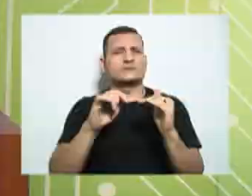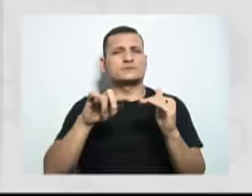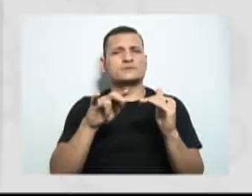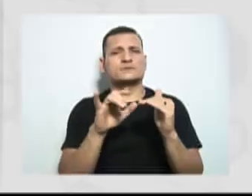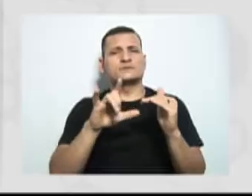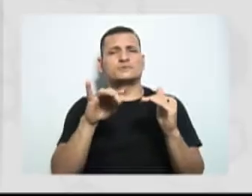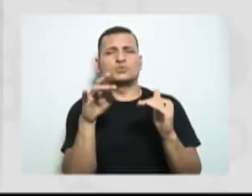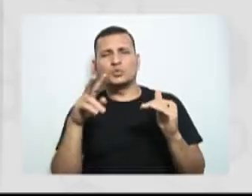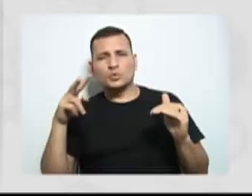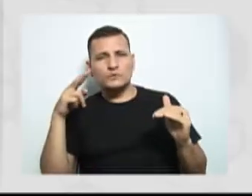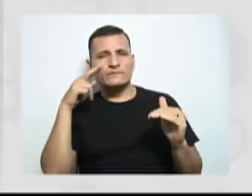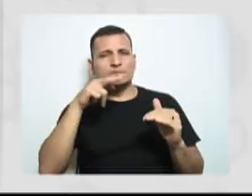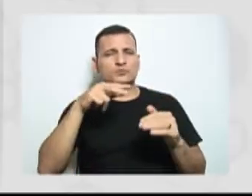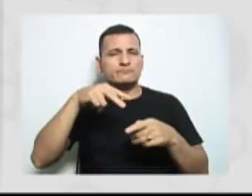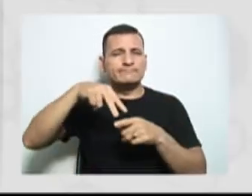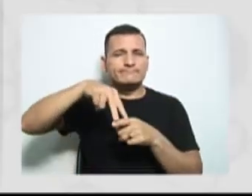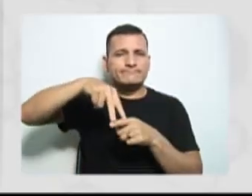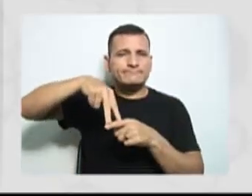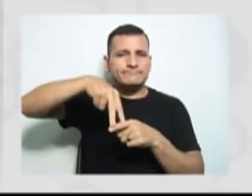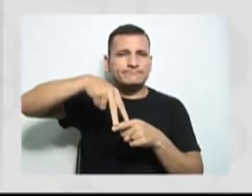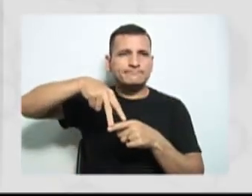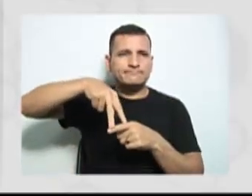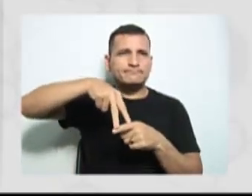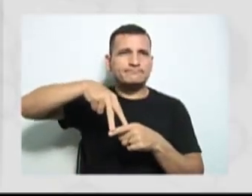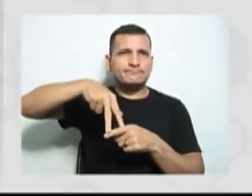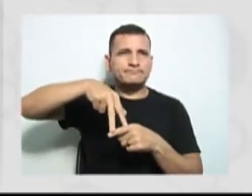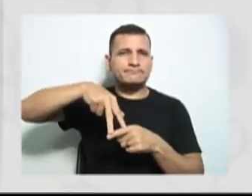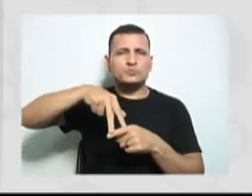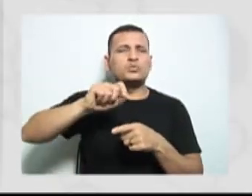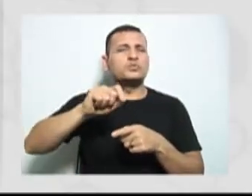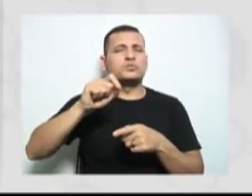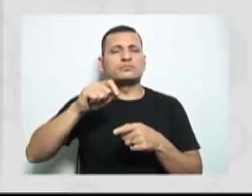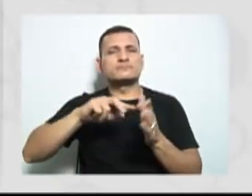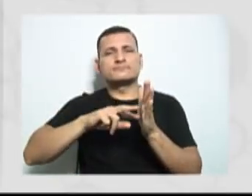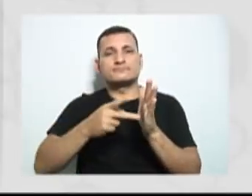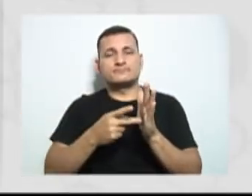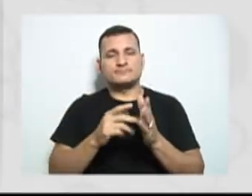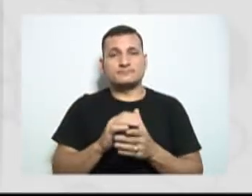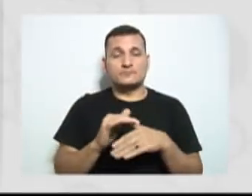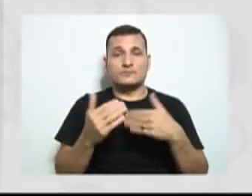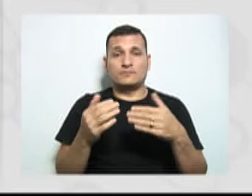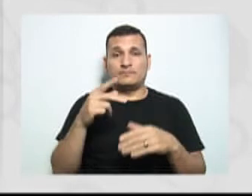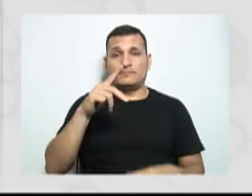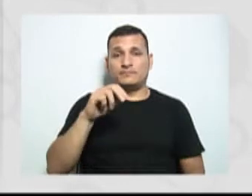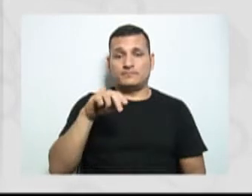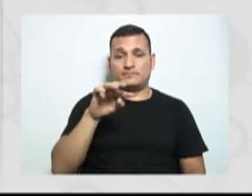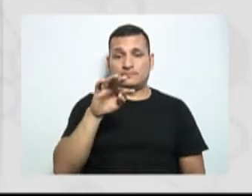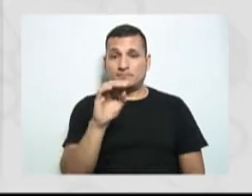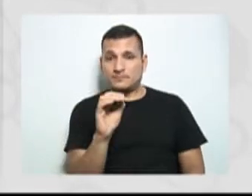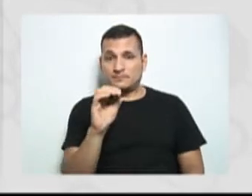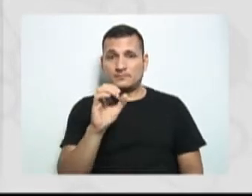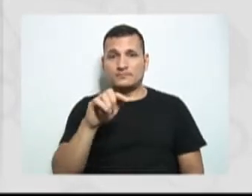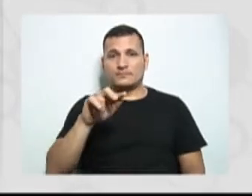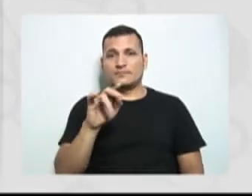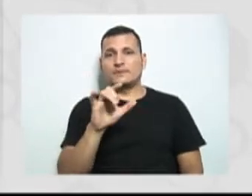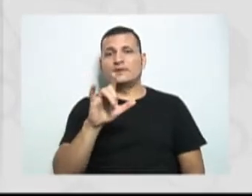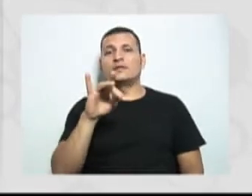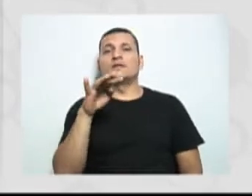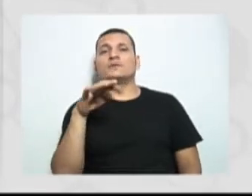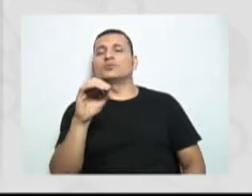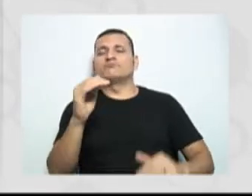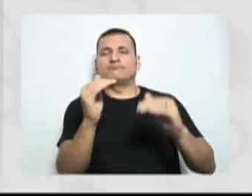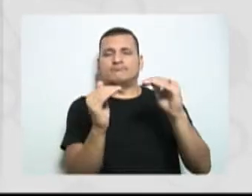ali tentando se equilibrar. O que vocês acham que seria isso? Quando eu falo de ponto de equilíbrio, alunos, eu estou querendo dizer o quê? Que eu tenho que ter